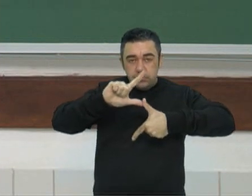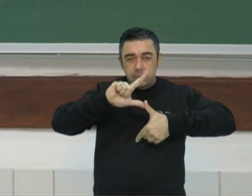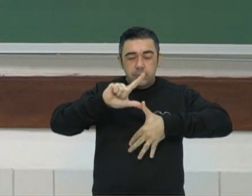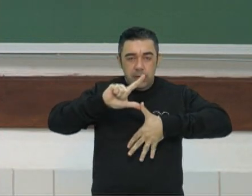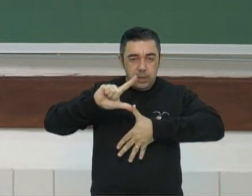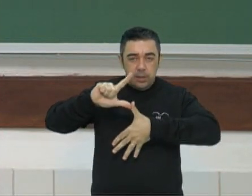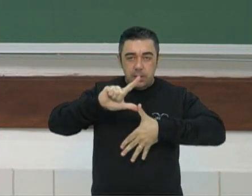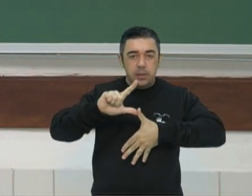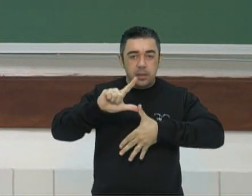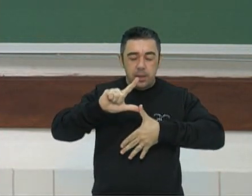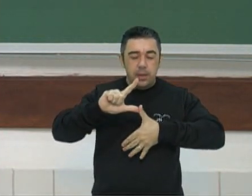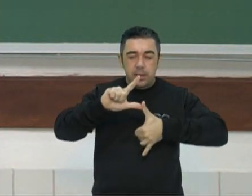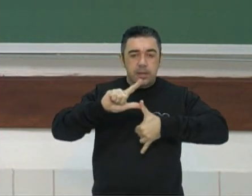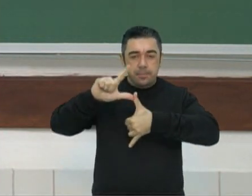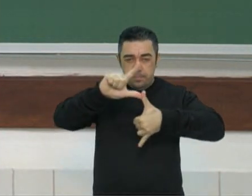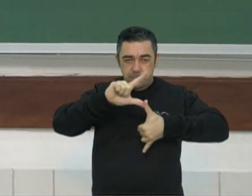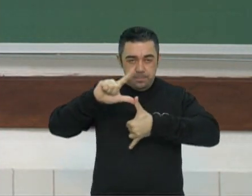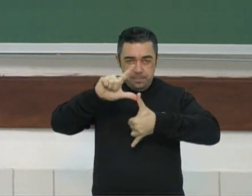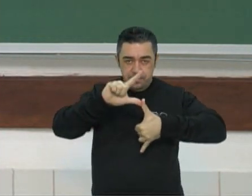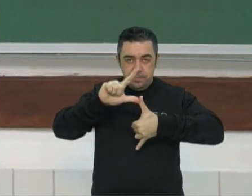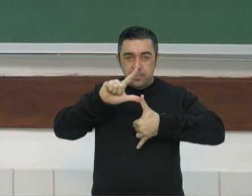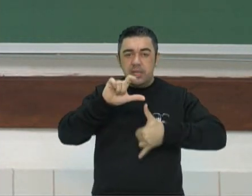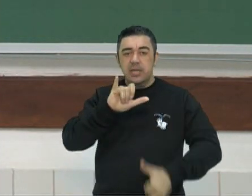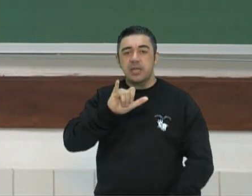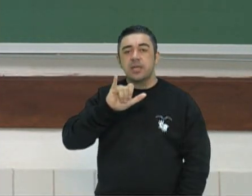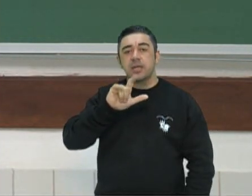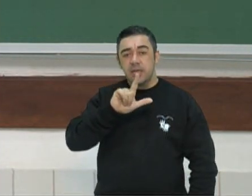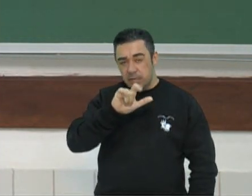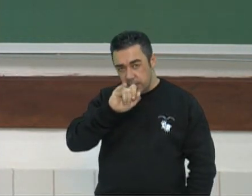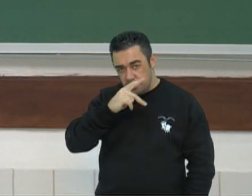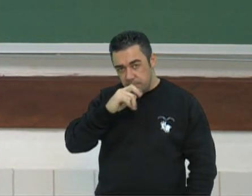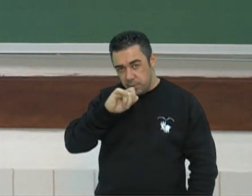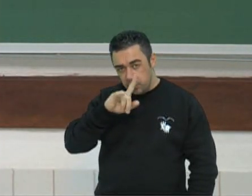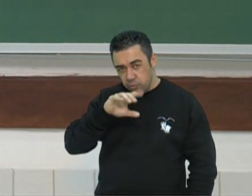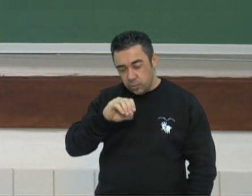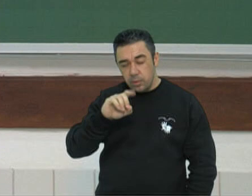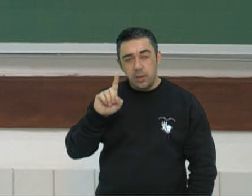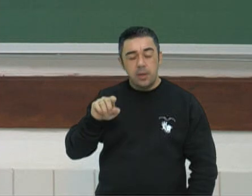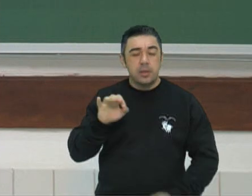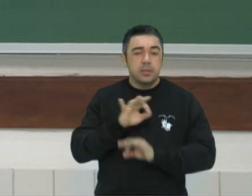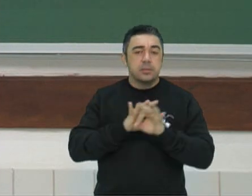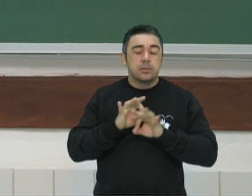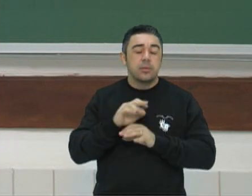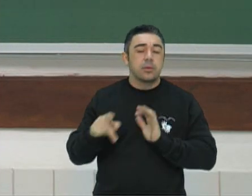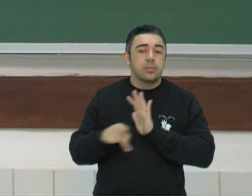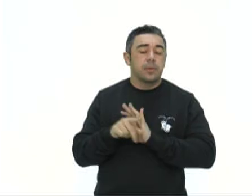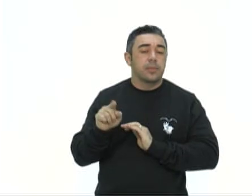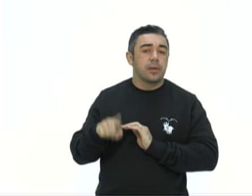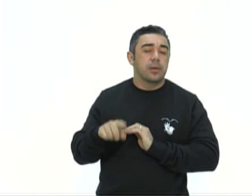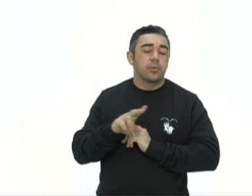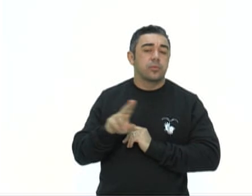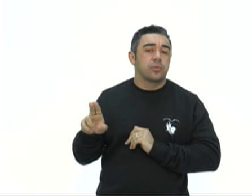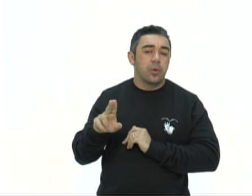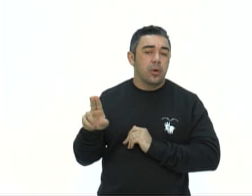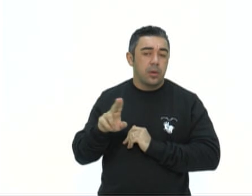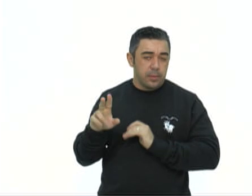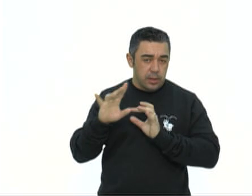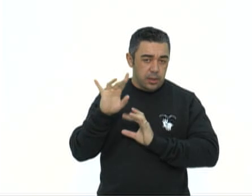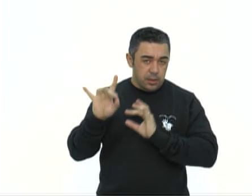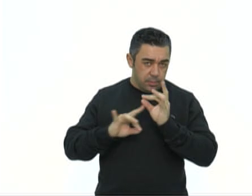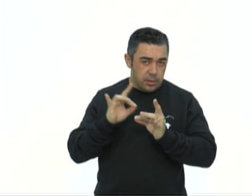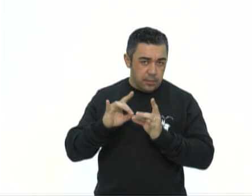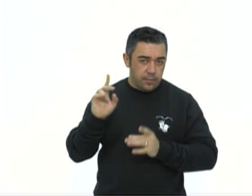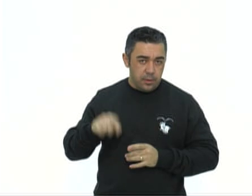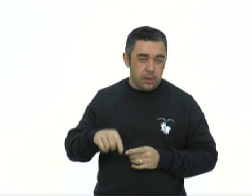né? Essas células têm um nominho especial. Essas células que acumulam esse tecido adiposo, essa gordura,